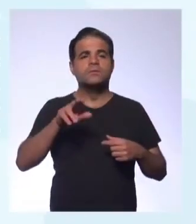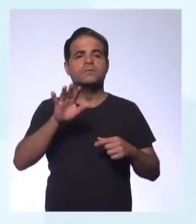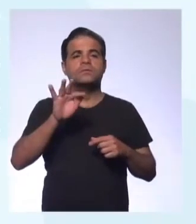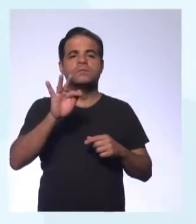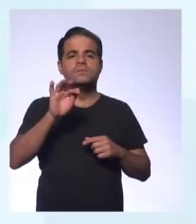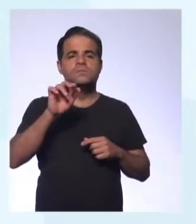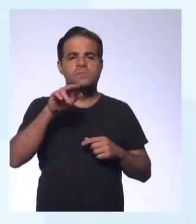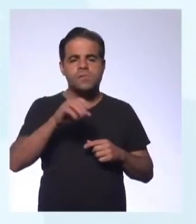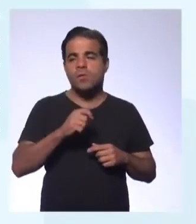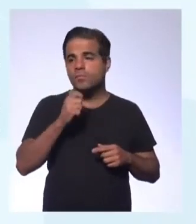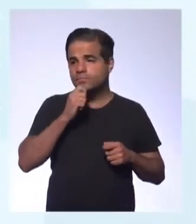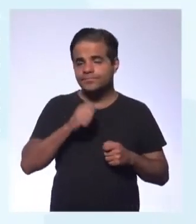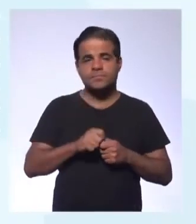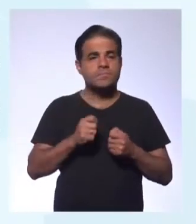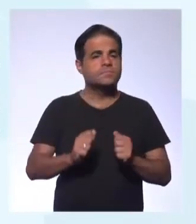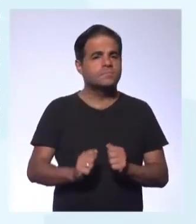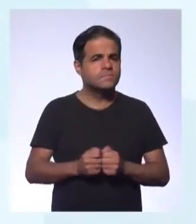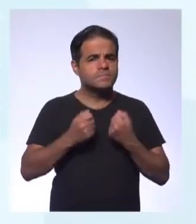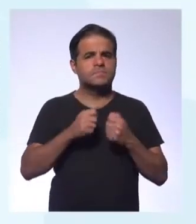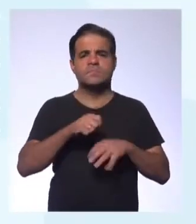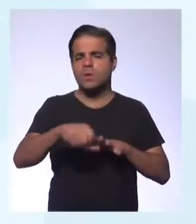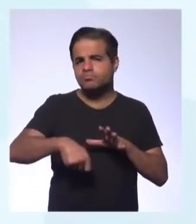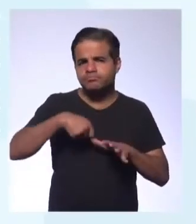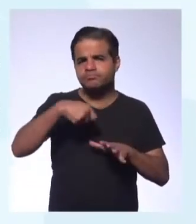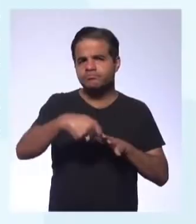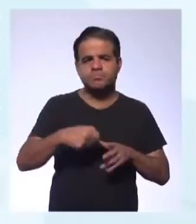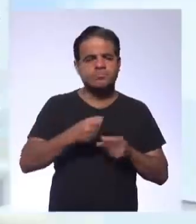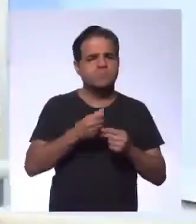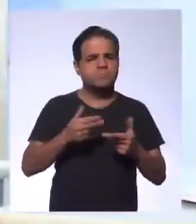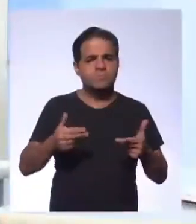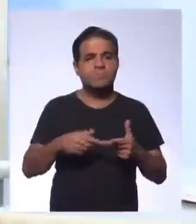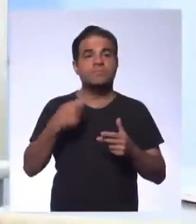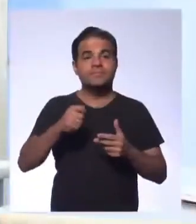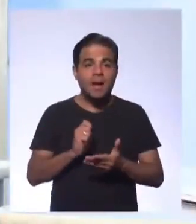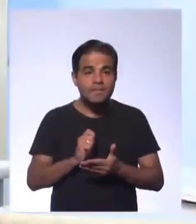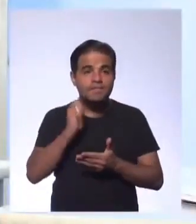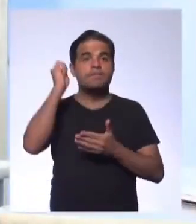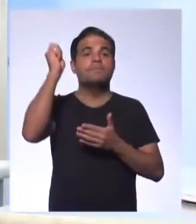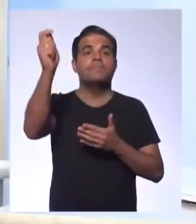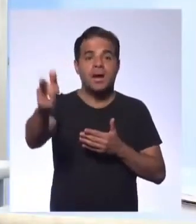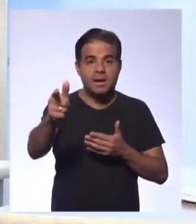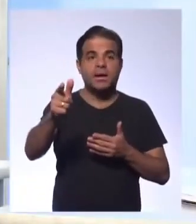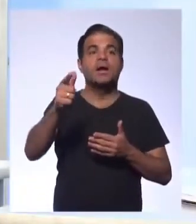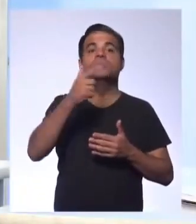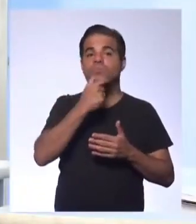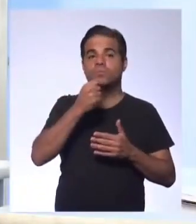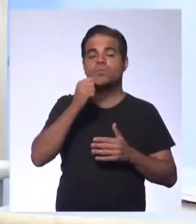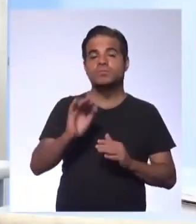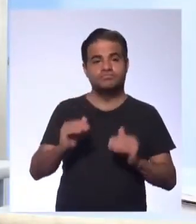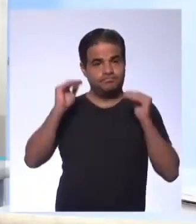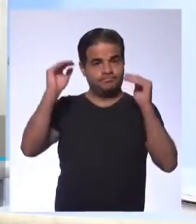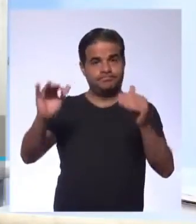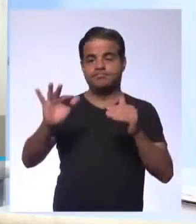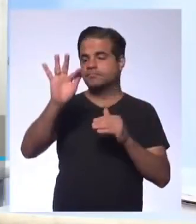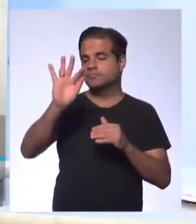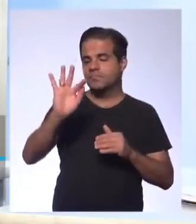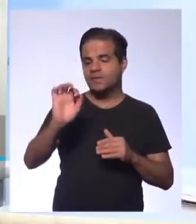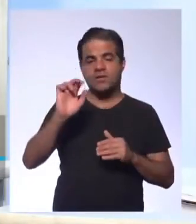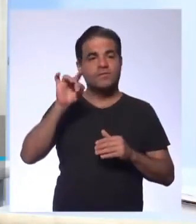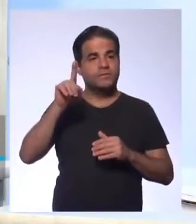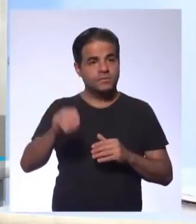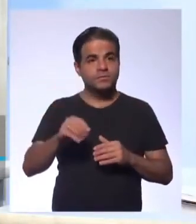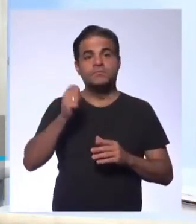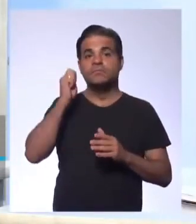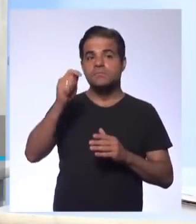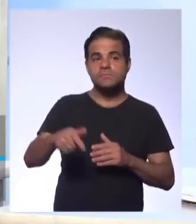forno para fazer um pão ou moinho para moer alguma coisa, ele tinha que pagar também para o senhor feudal. Então, ele pagava com